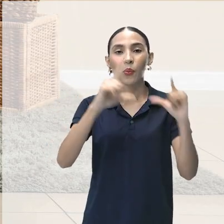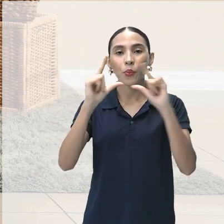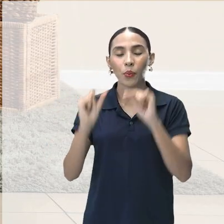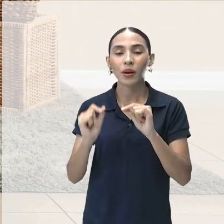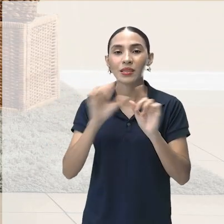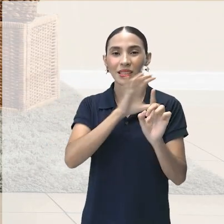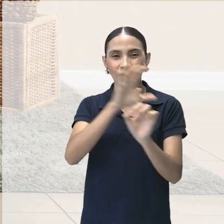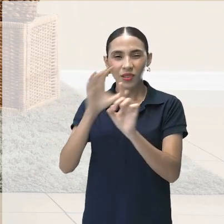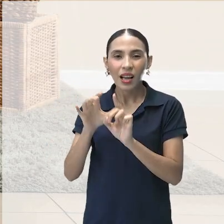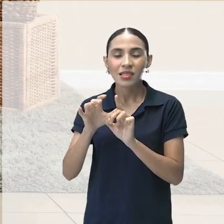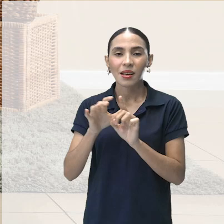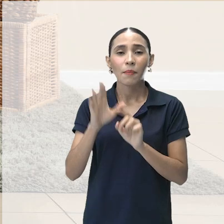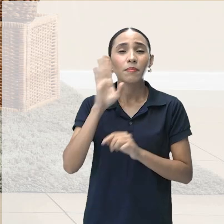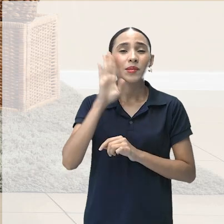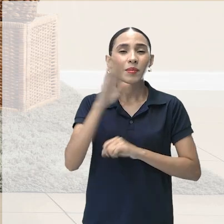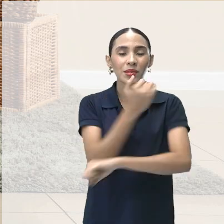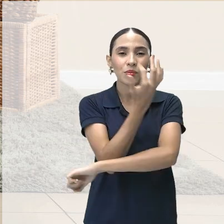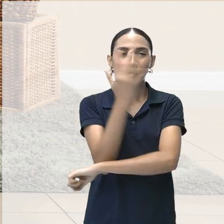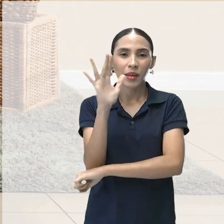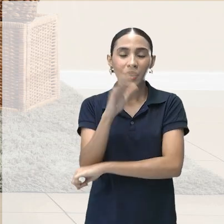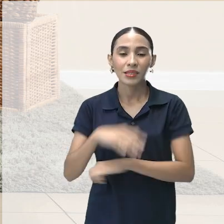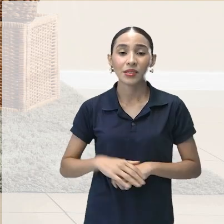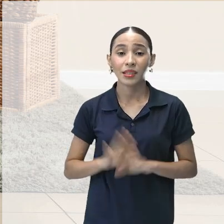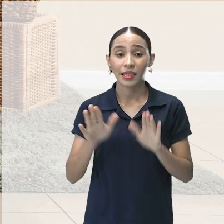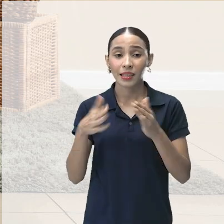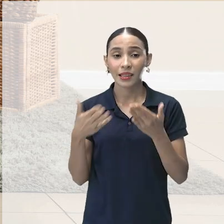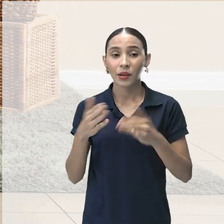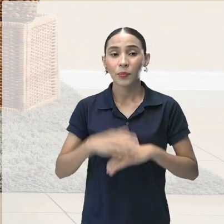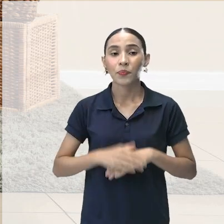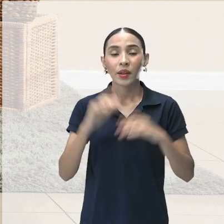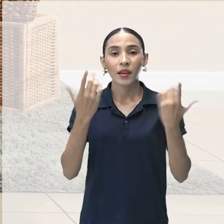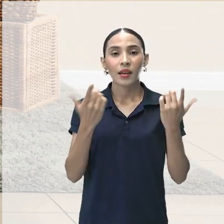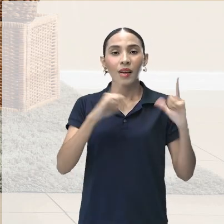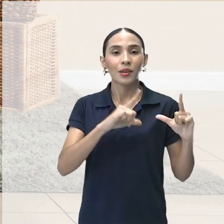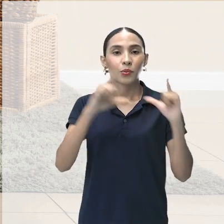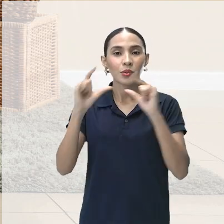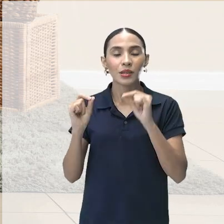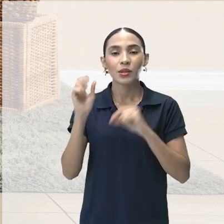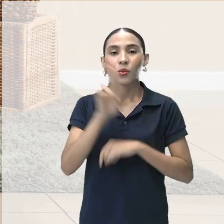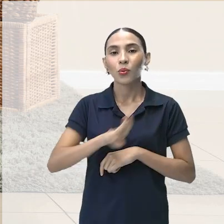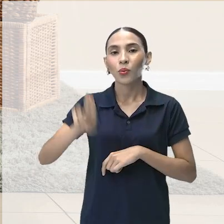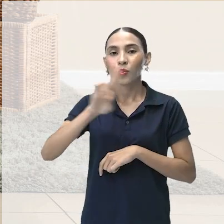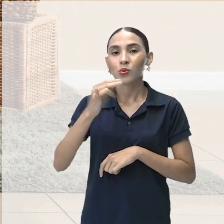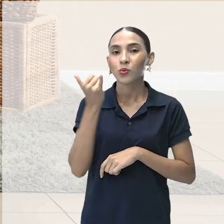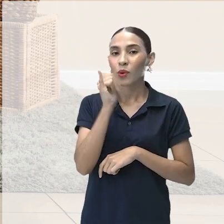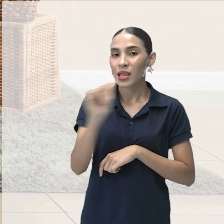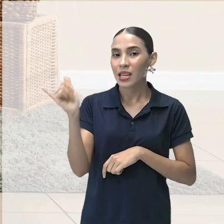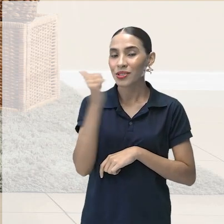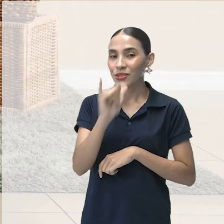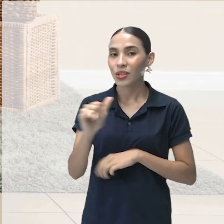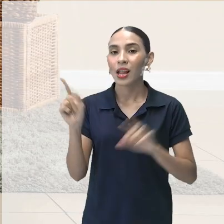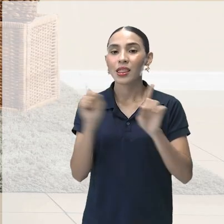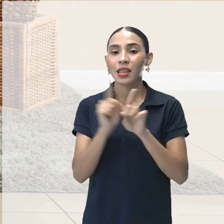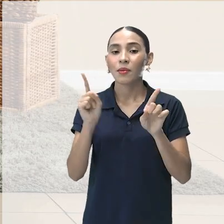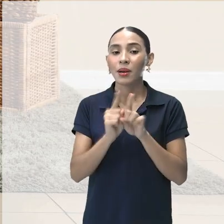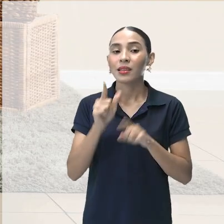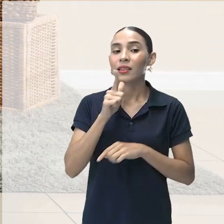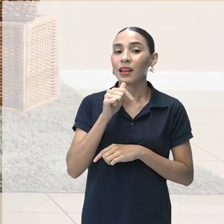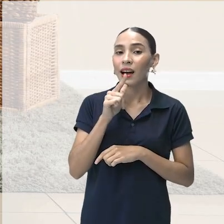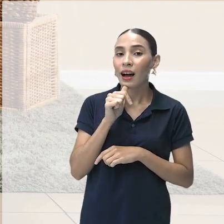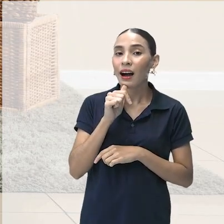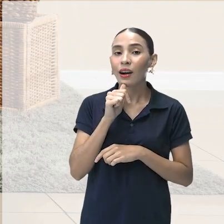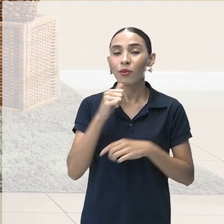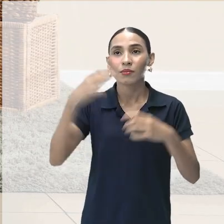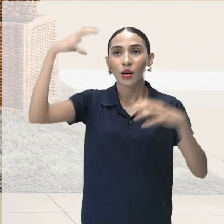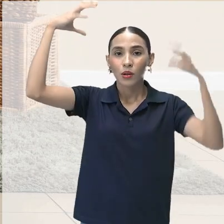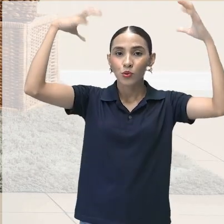esse impacto no ambiente. Dessa forma, reduzir o consumo de energia elétrica, bem como da água durante